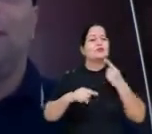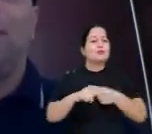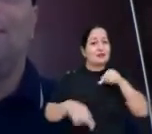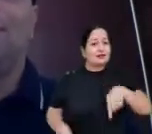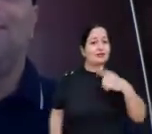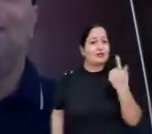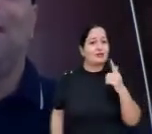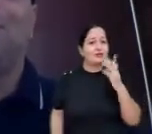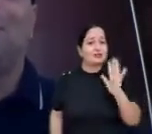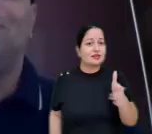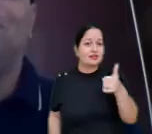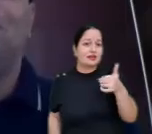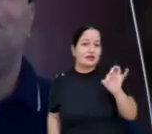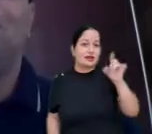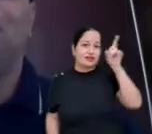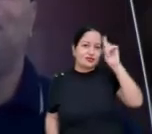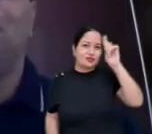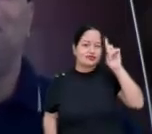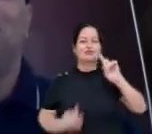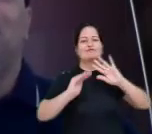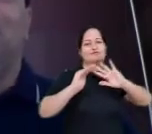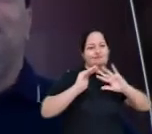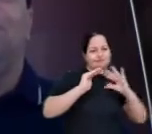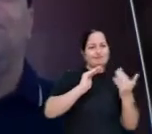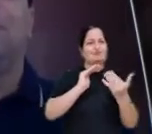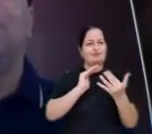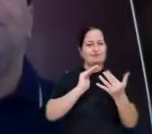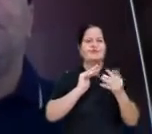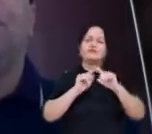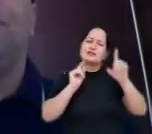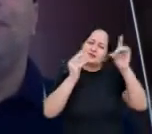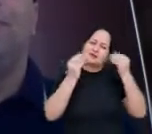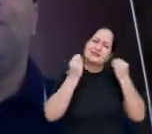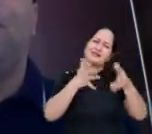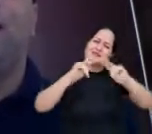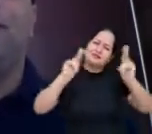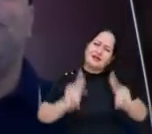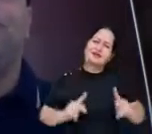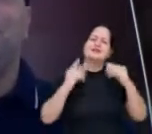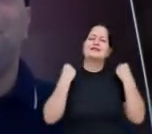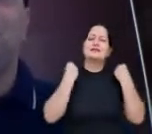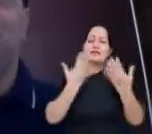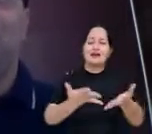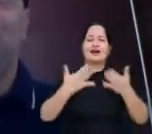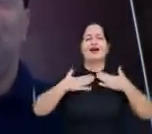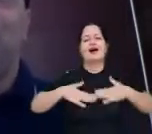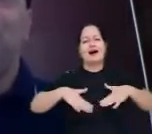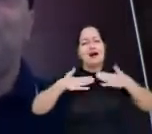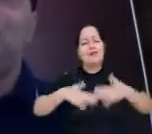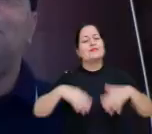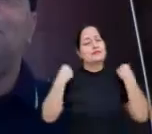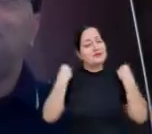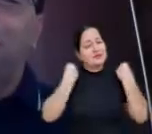aos lares e às pessoas, aos corações. Que Deus nos dê sabedoria para ver um bombardeio de notícias também.